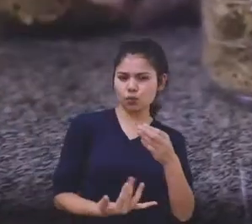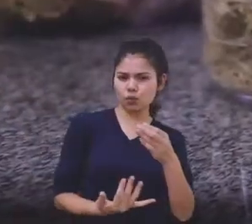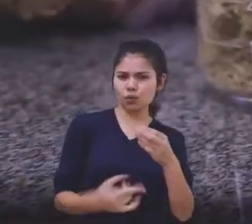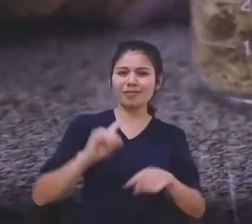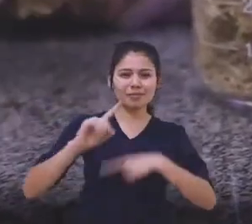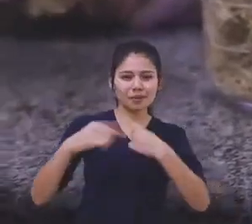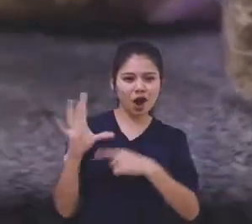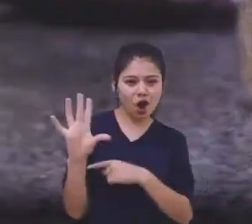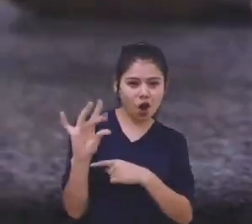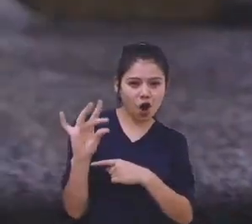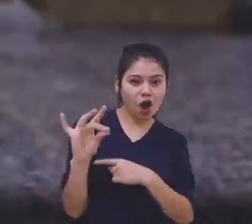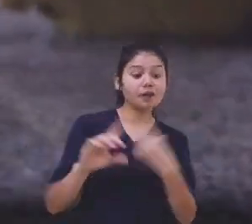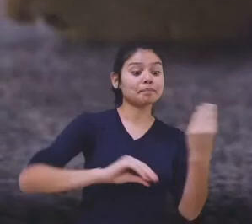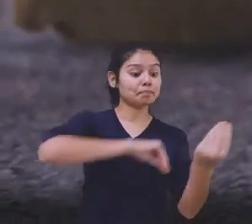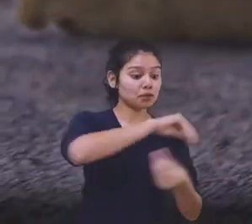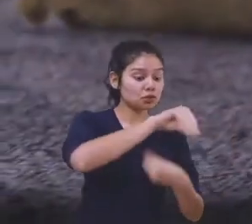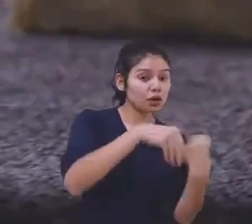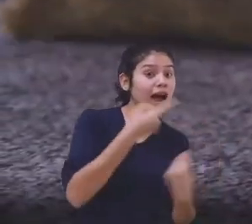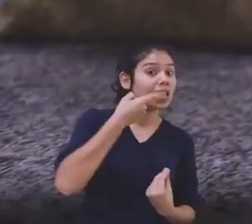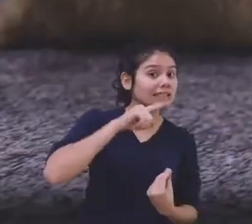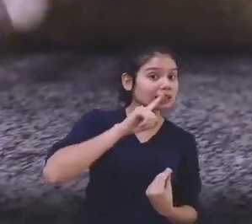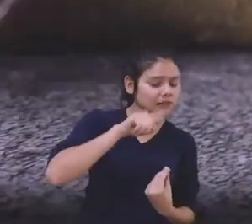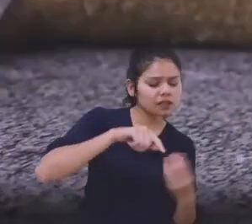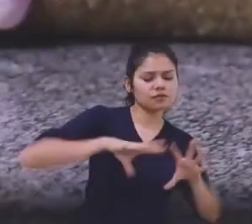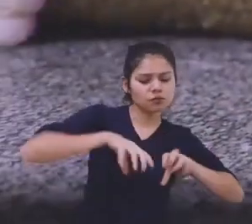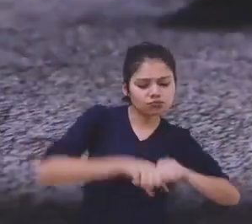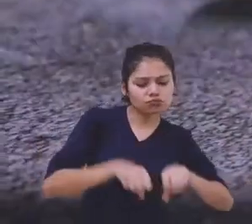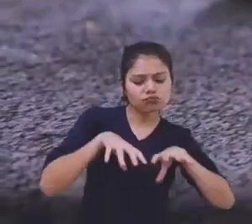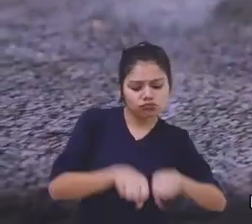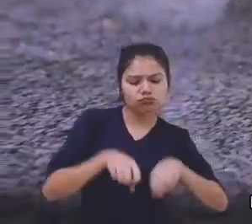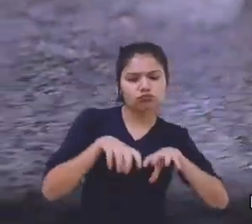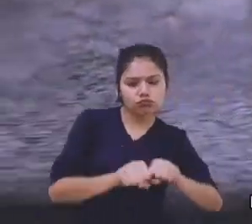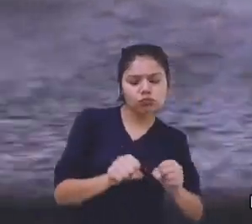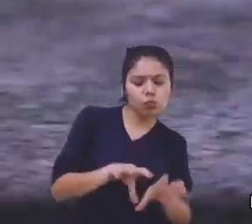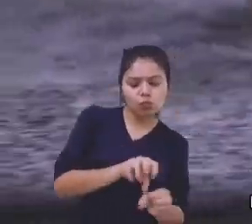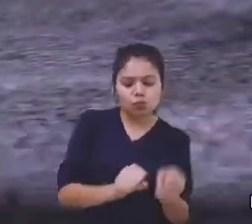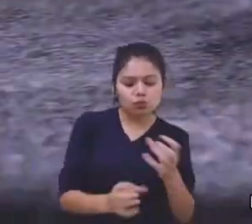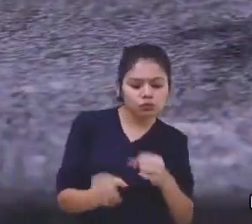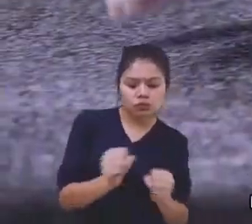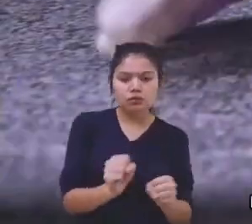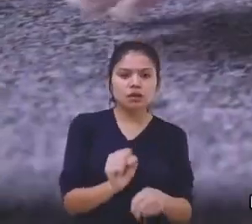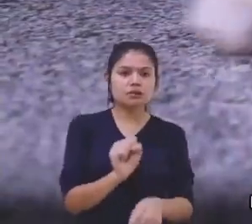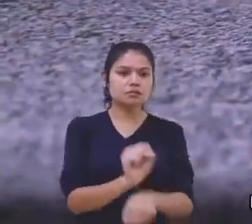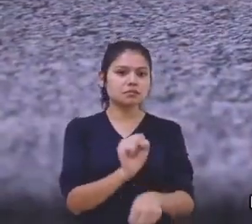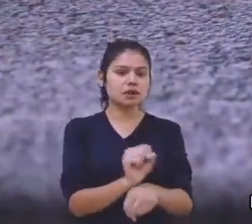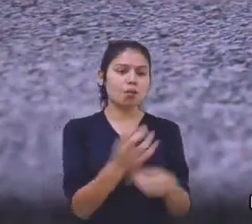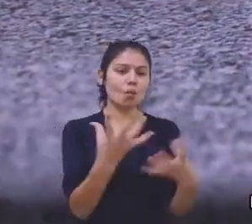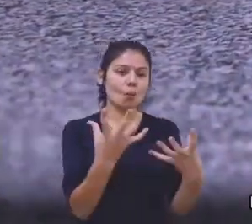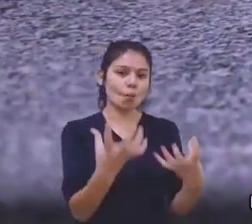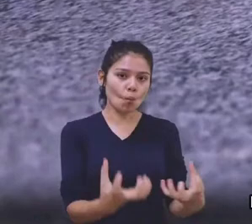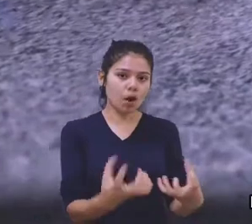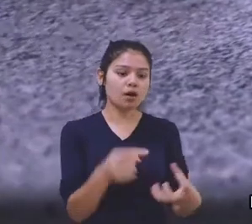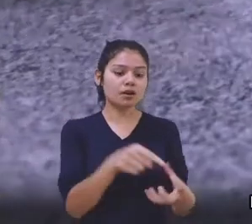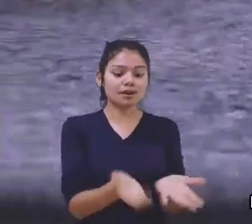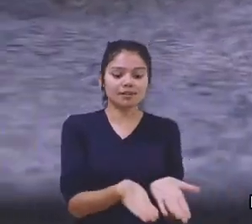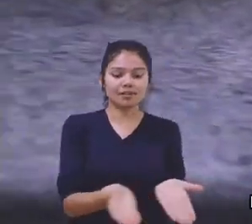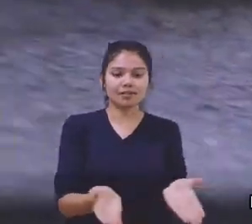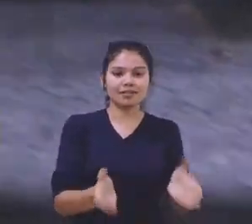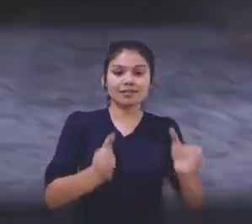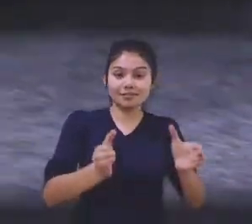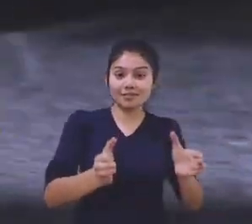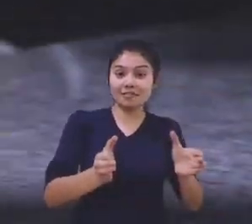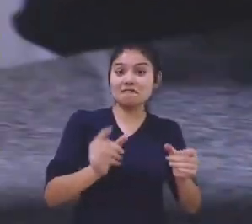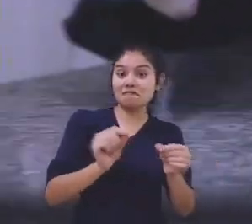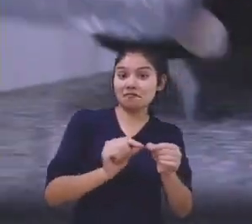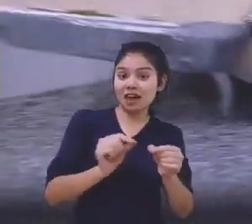cola. Misturamos a fibra do bagaço da cana com a massa biodegradável. Moldamos e secamos. A luz solar em forma de